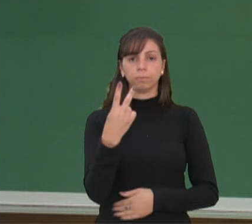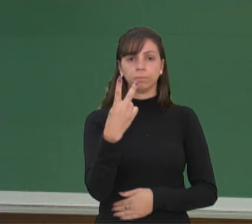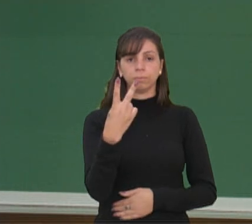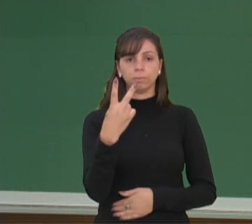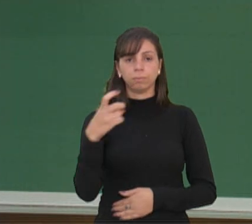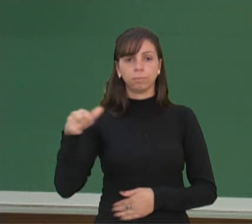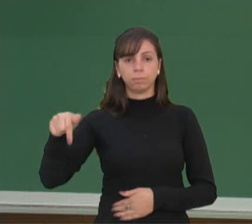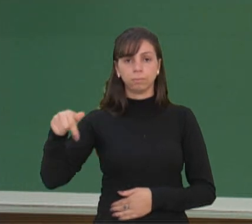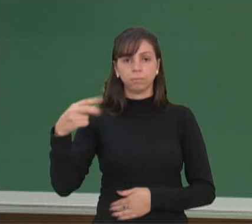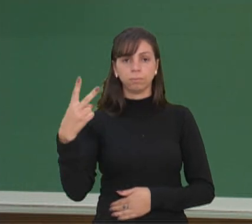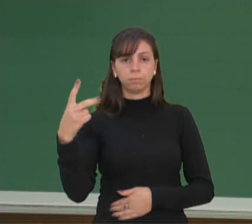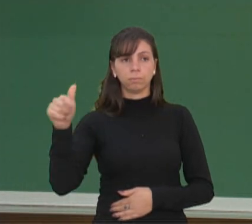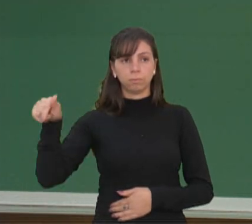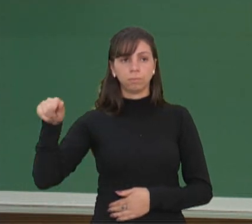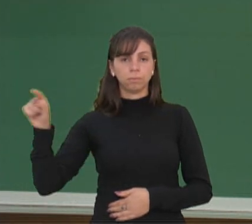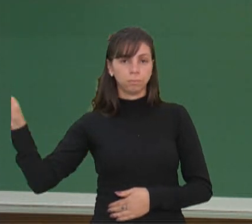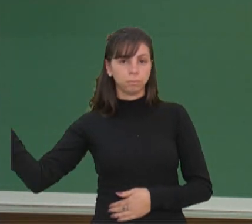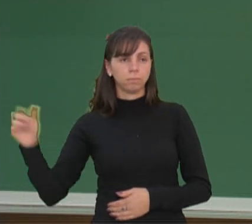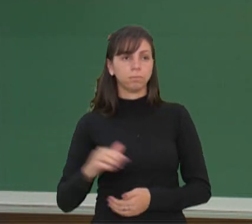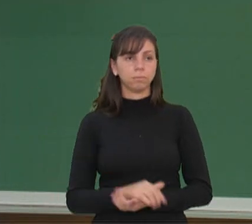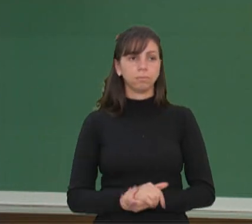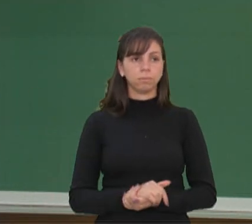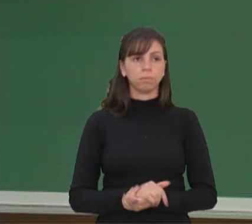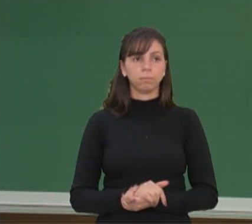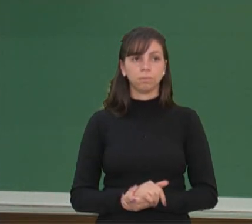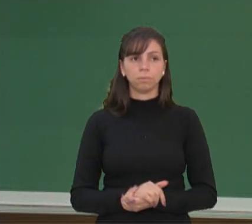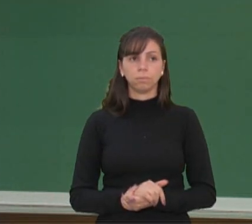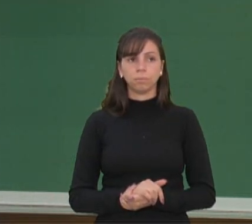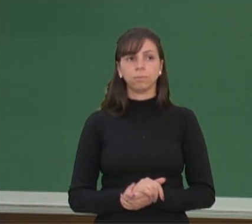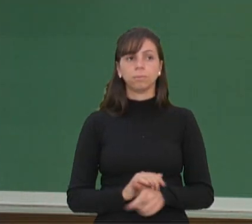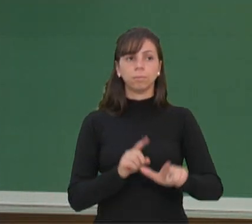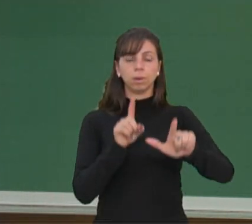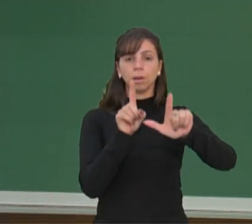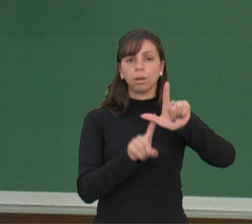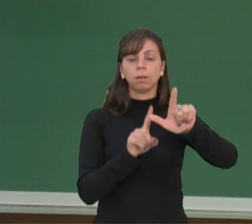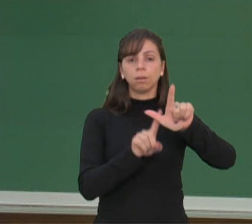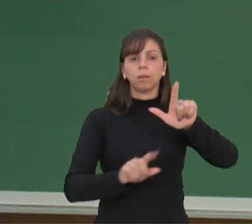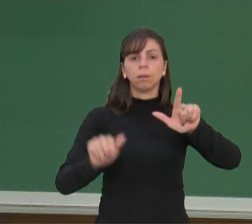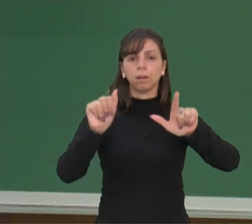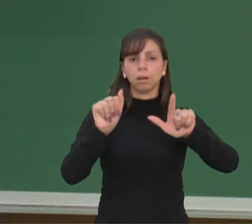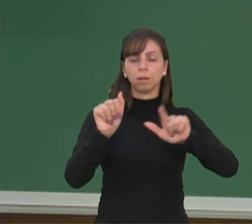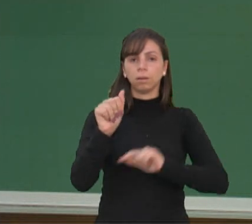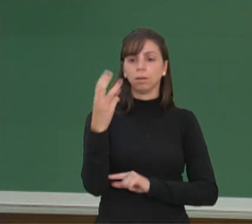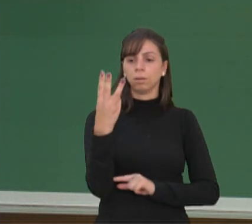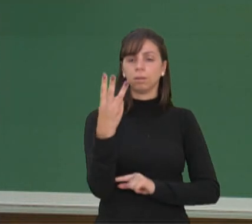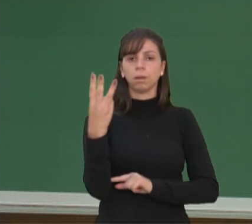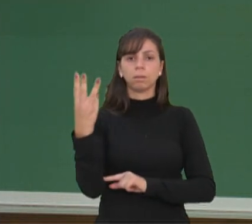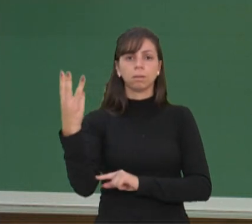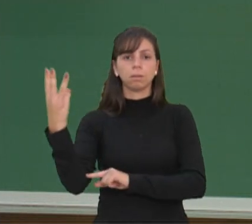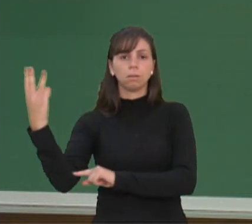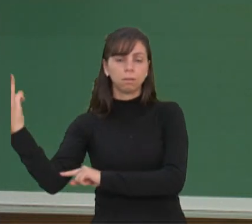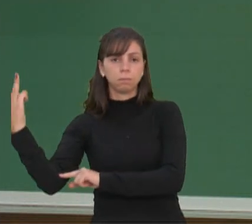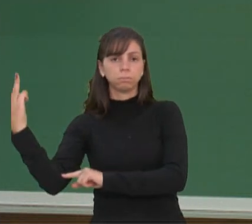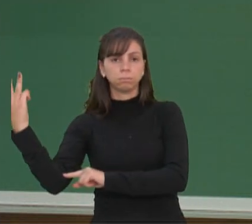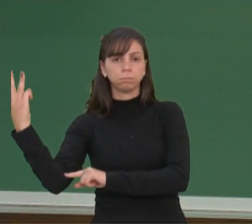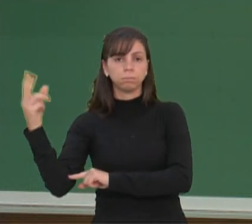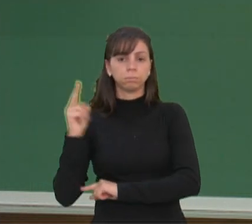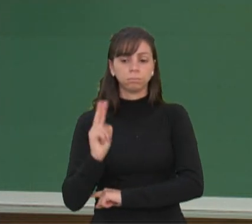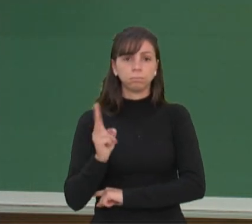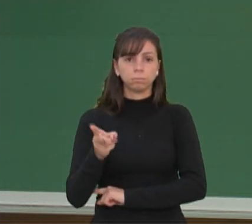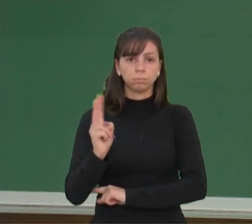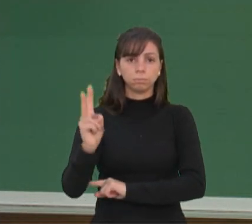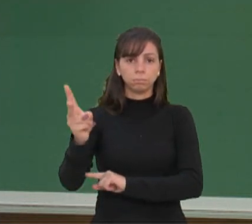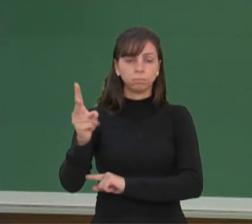1,2727. Quem que é o período aqui na letra A? O 3. É o 3 que está repetindo. Quem que é o período aqui na B? O